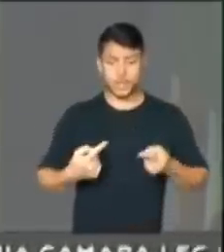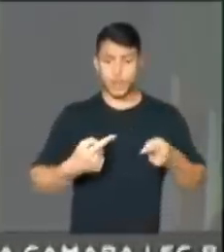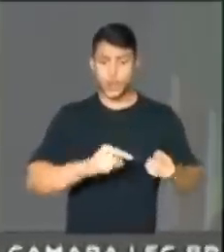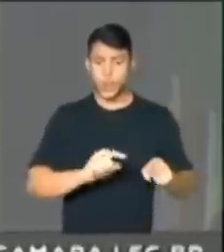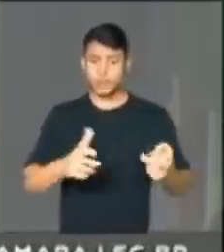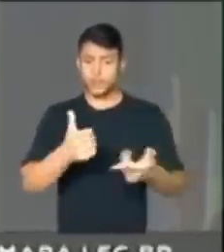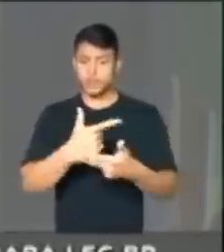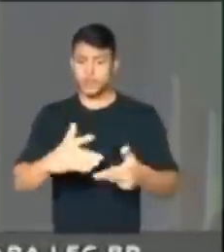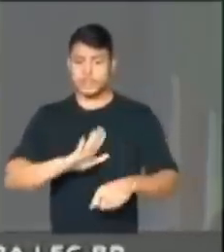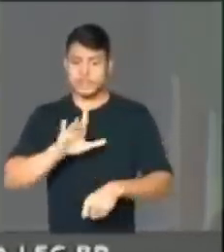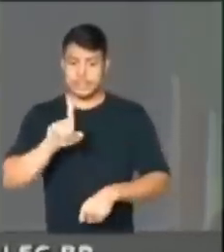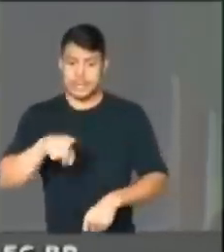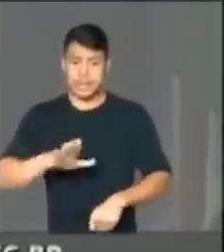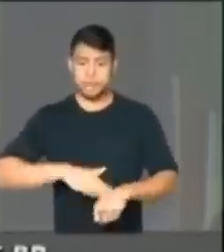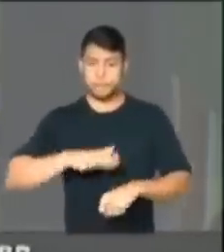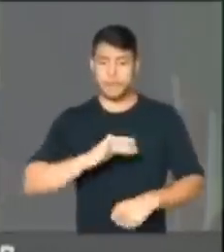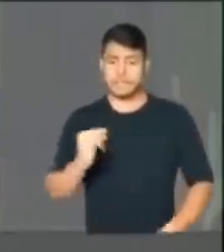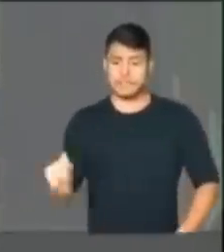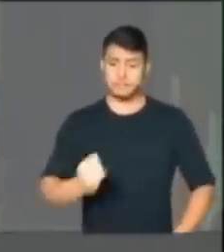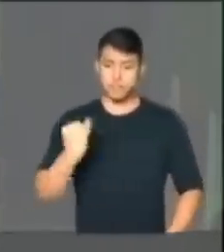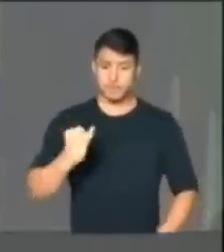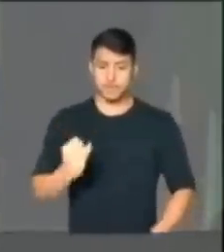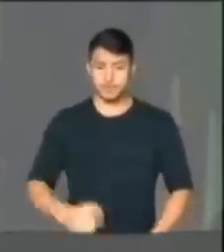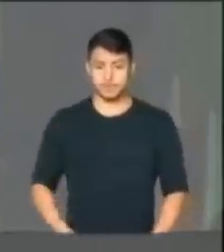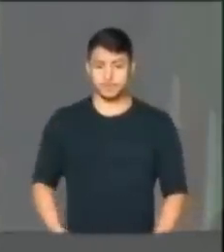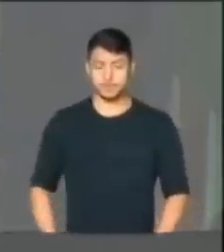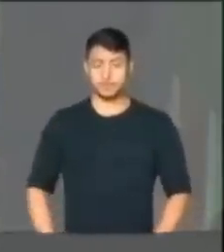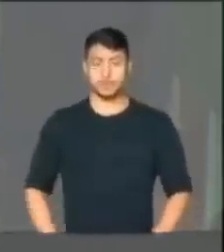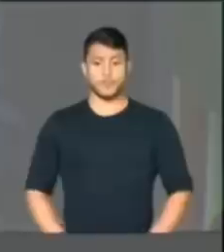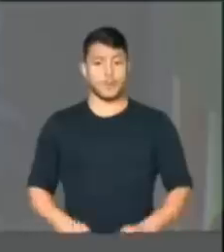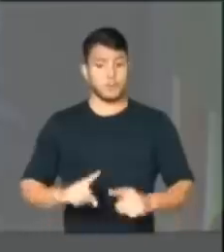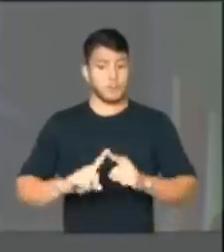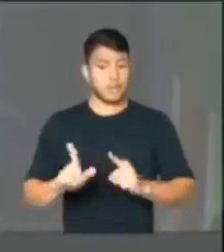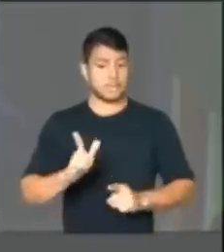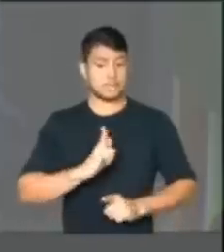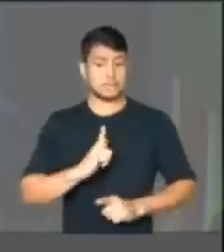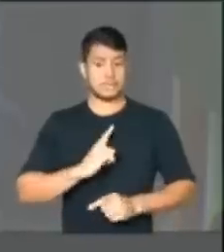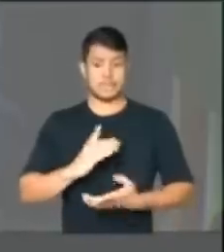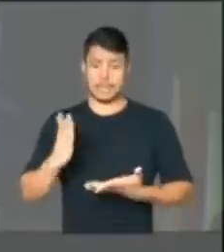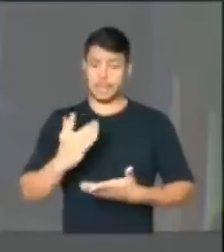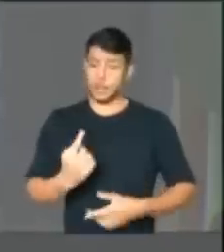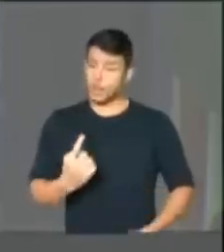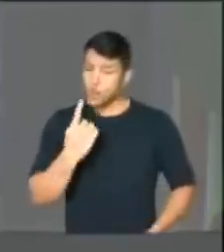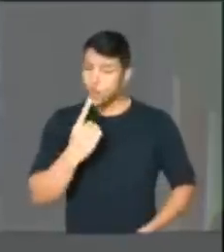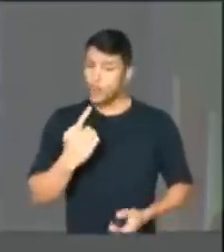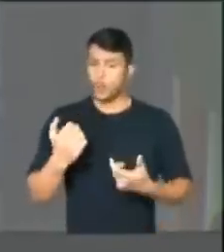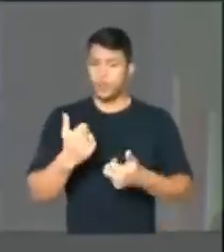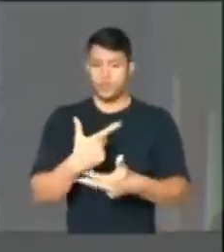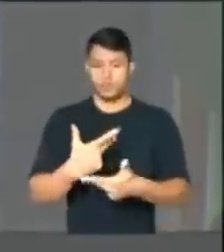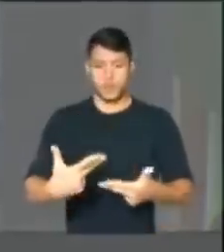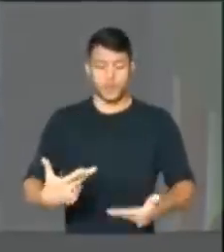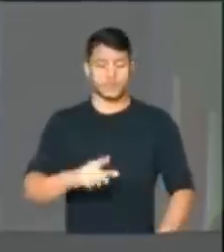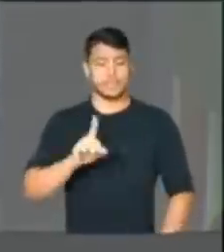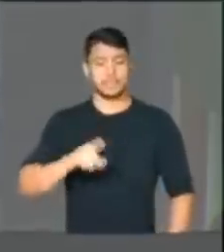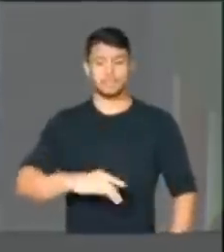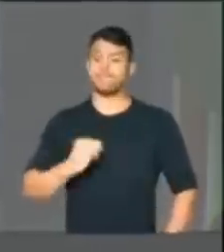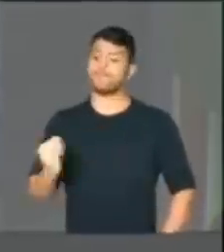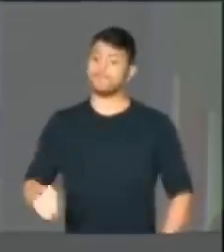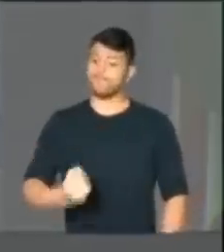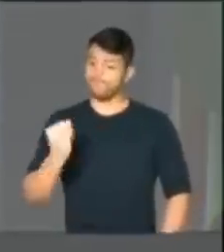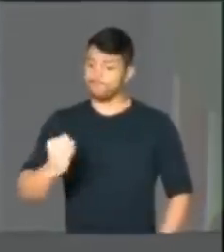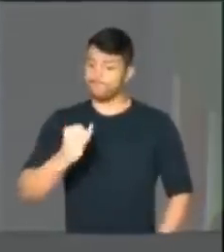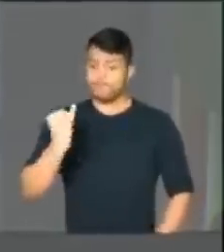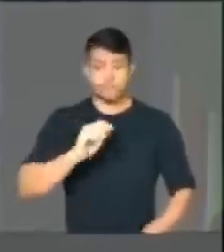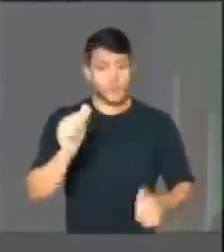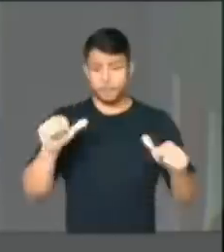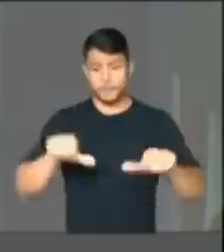centrais. Mas há um fato, senhora presidenta, há um fato, senhores e senhoras deputados, que torna ainda